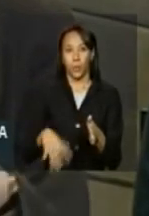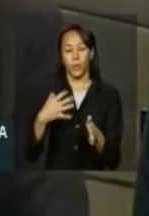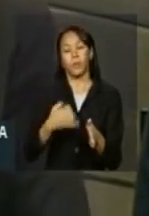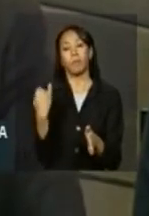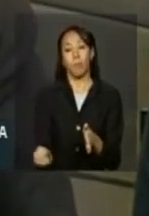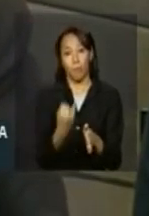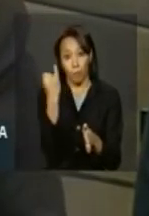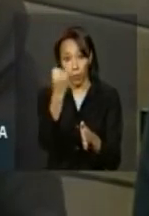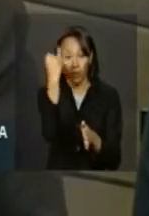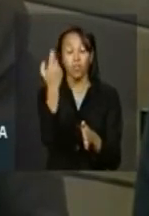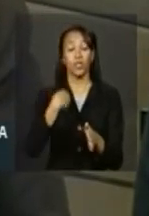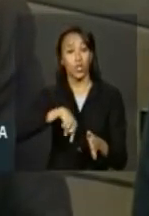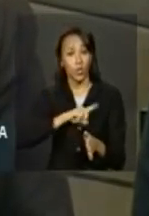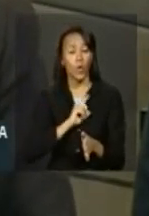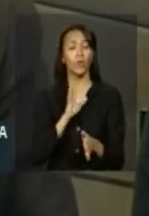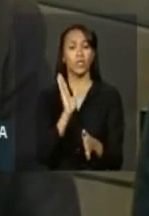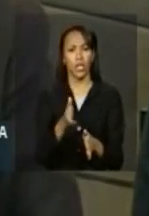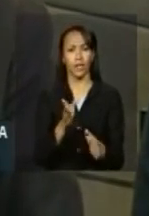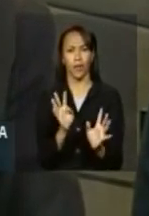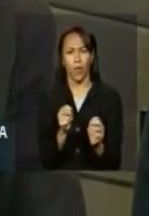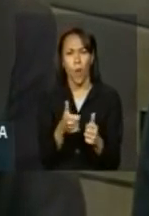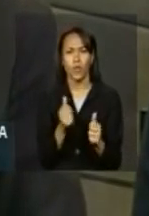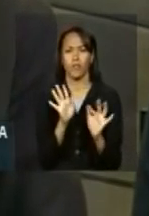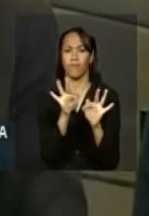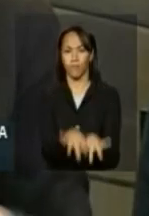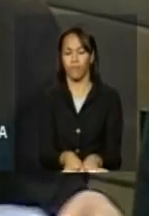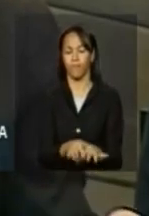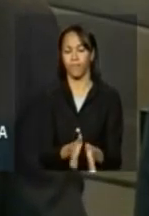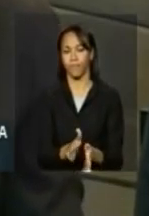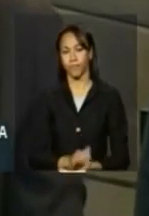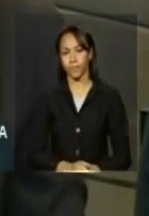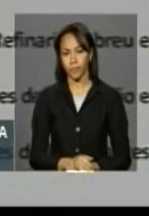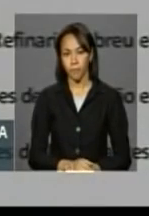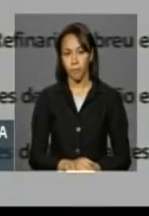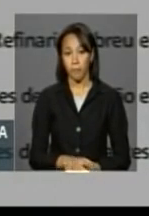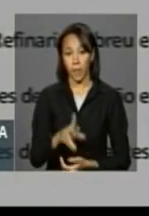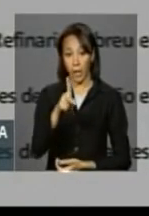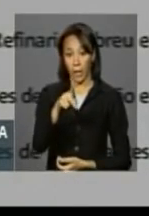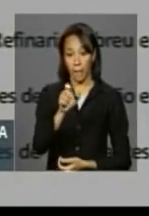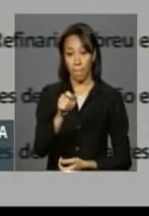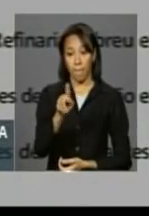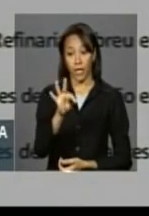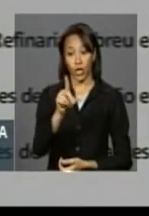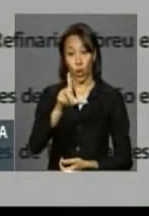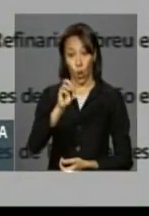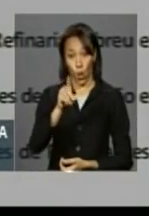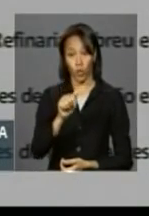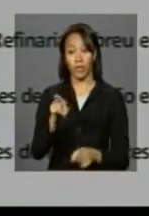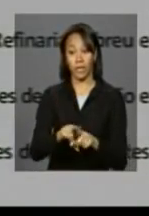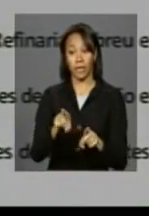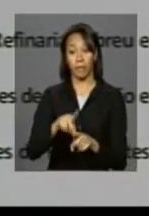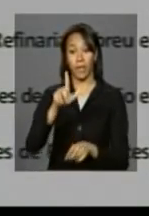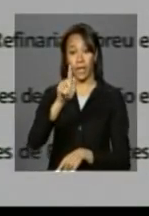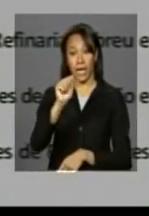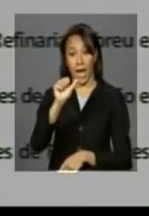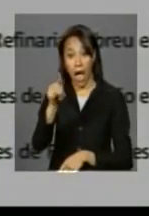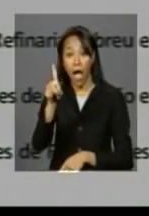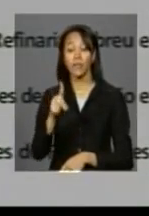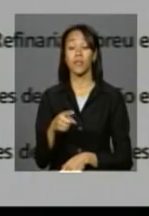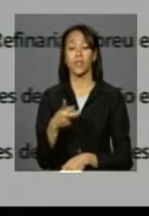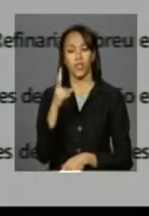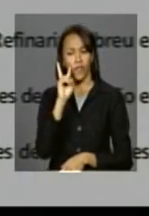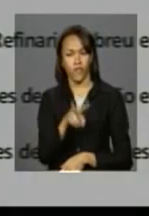estamos já proximamente completando. Em petróleo e gás, aí o aumento das nossas, da